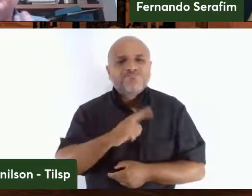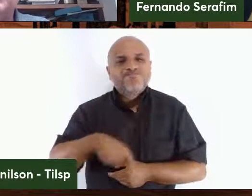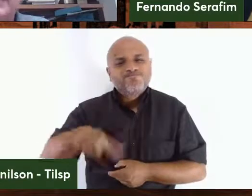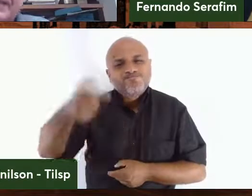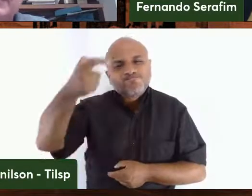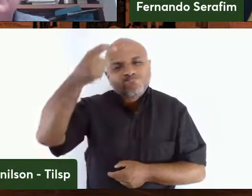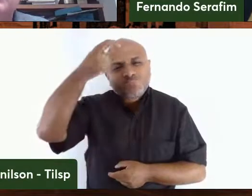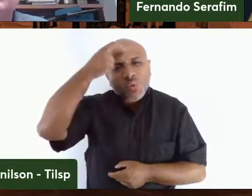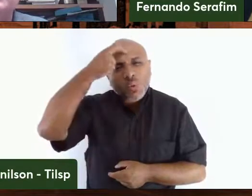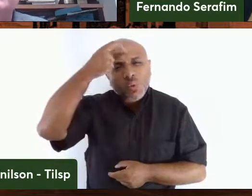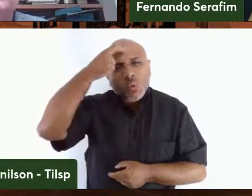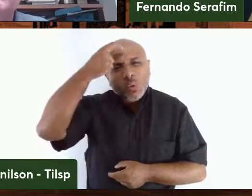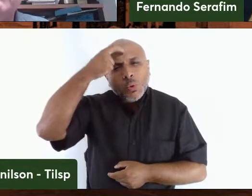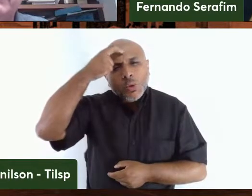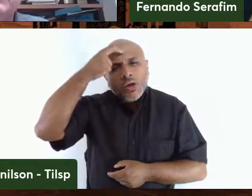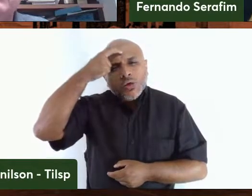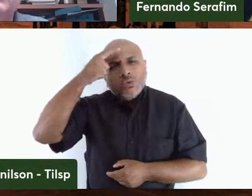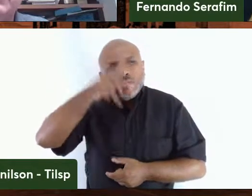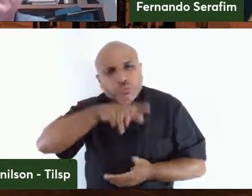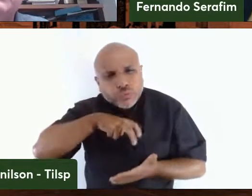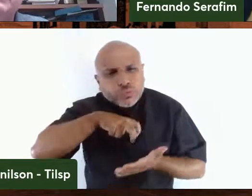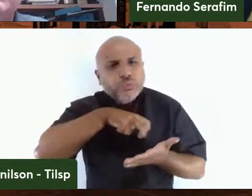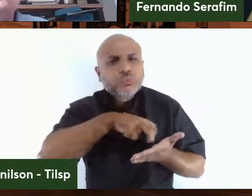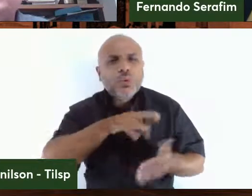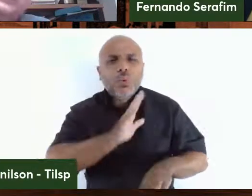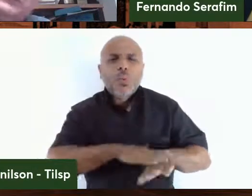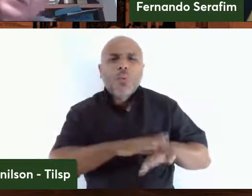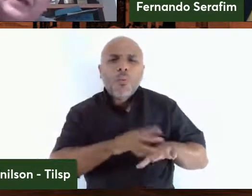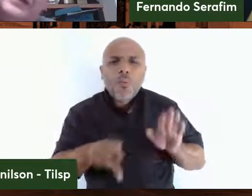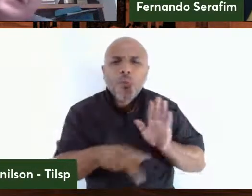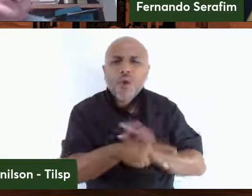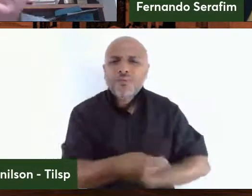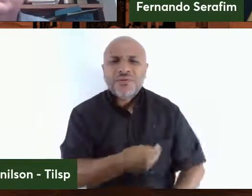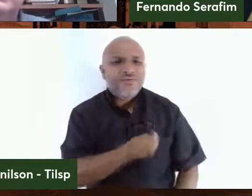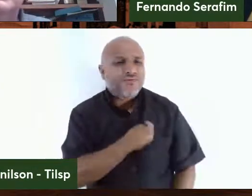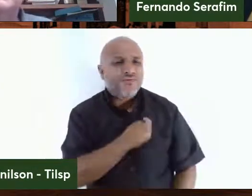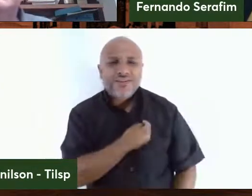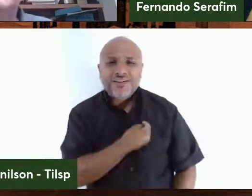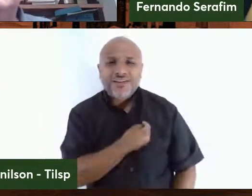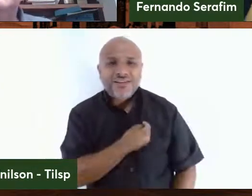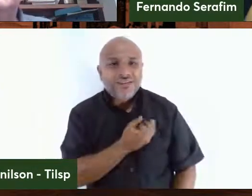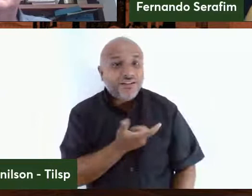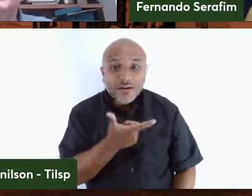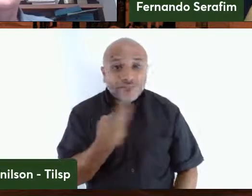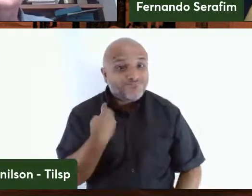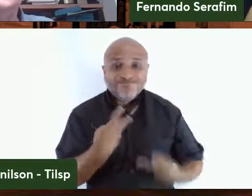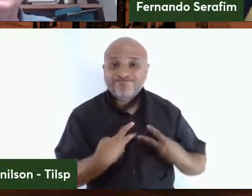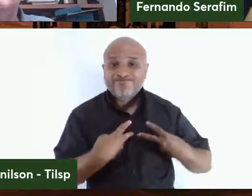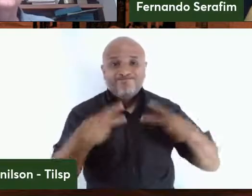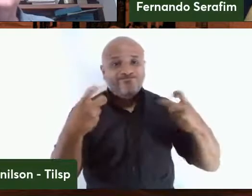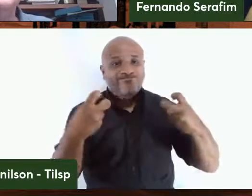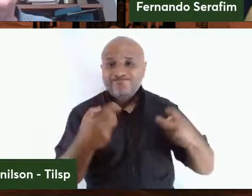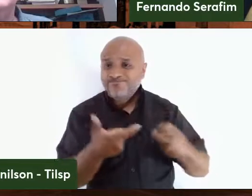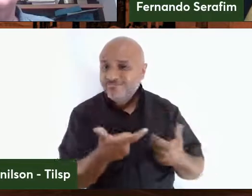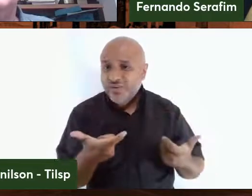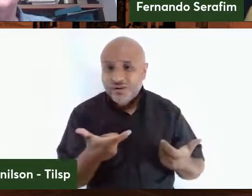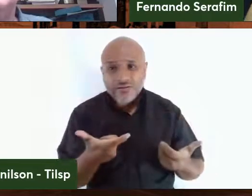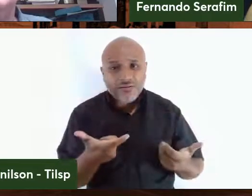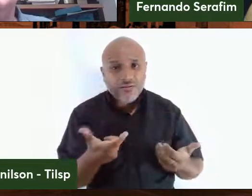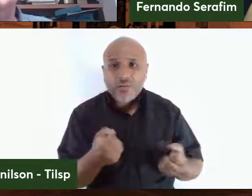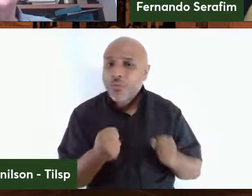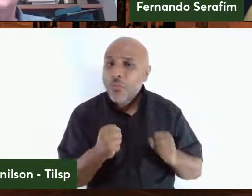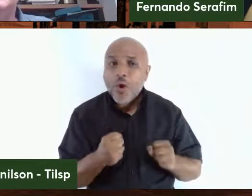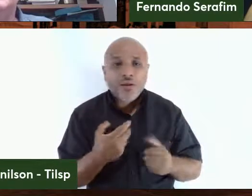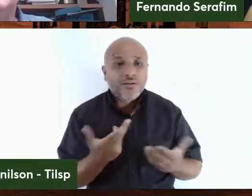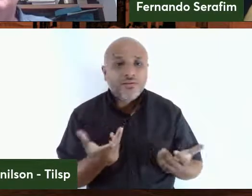da exploração, do que ele está vivendo, do que ela já viu, que ela não tem. Que ela não tem, não poderia ter